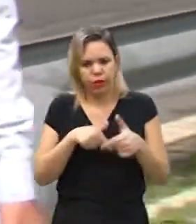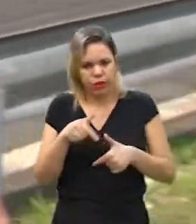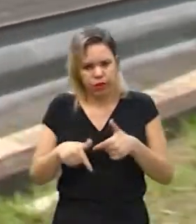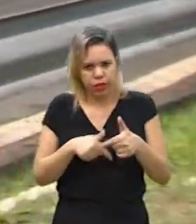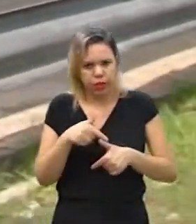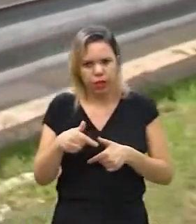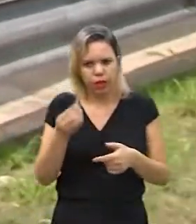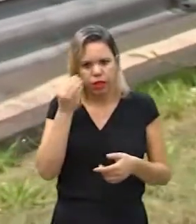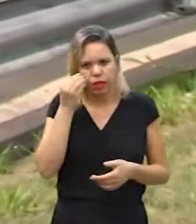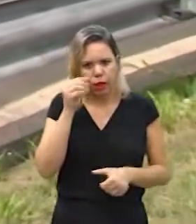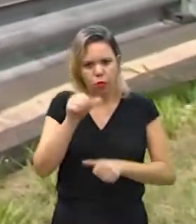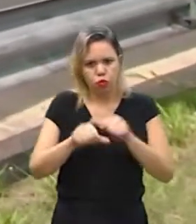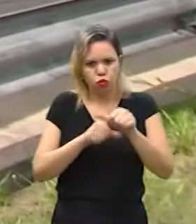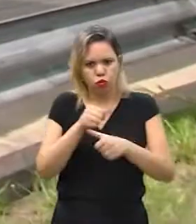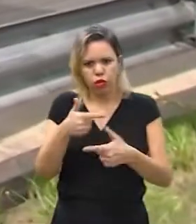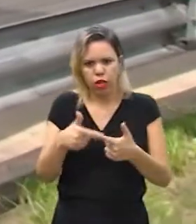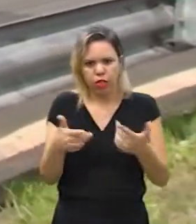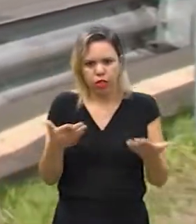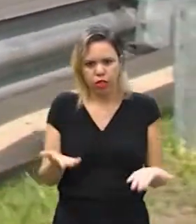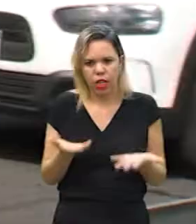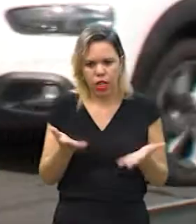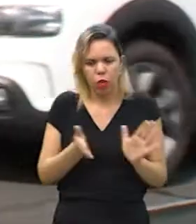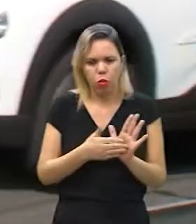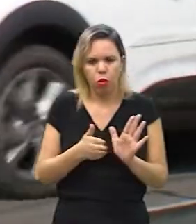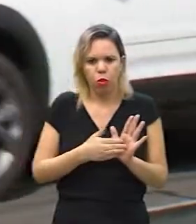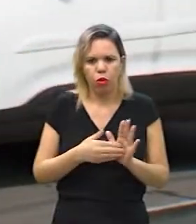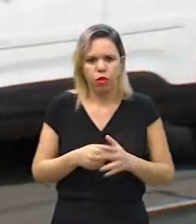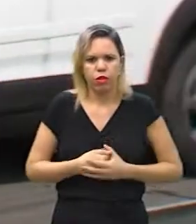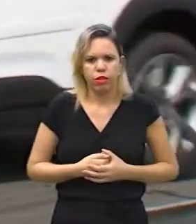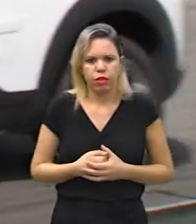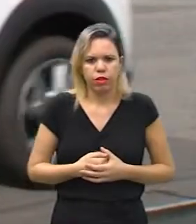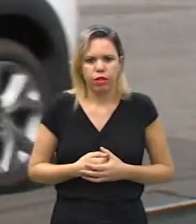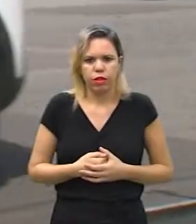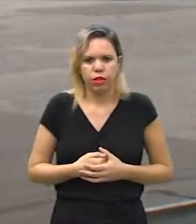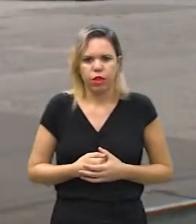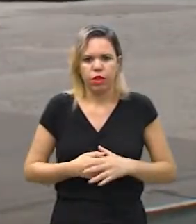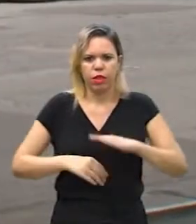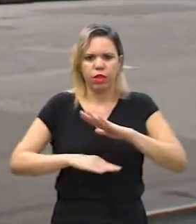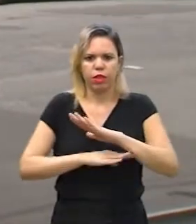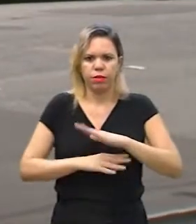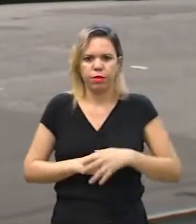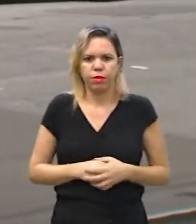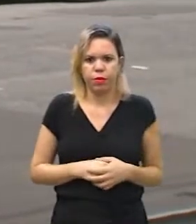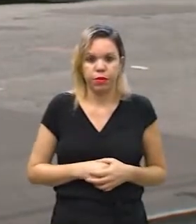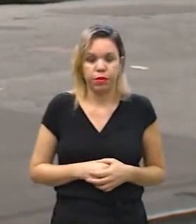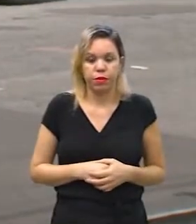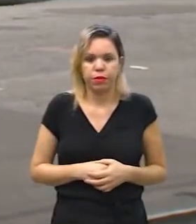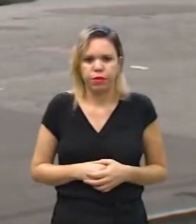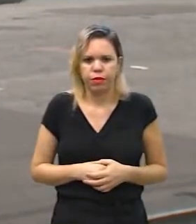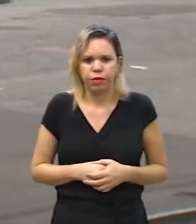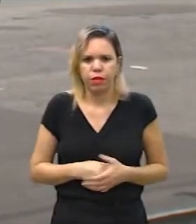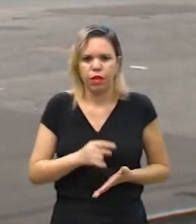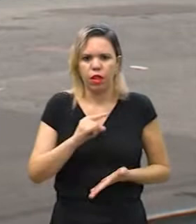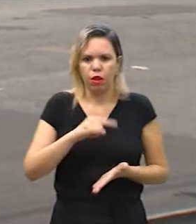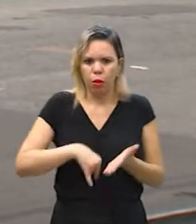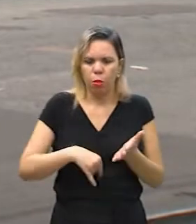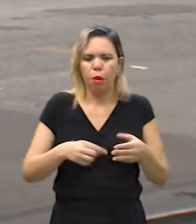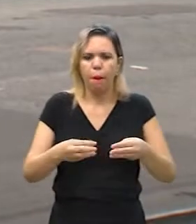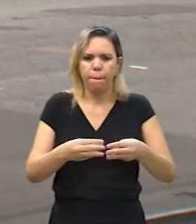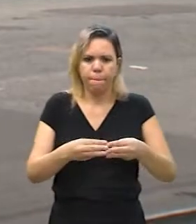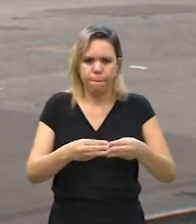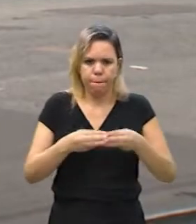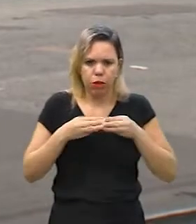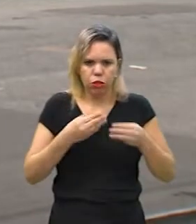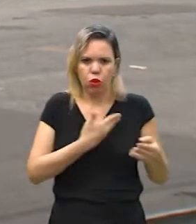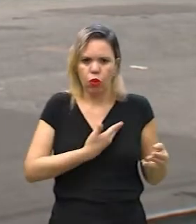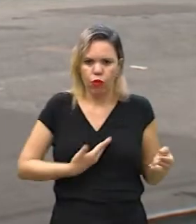disse que vai trabalhar para tentar mudar esse cenário quero propor a nossa casa Legislativa é o